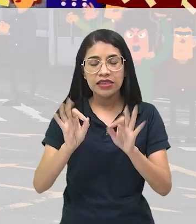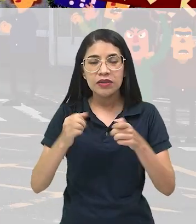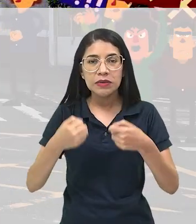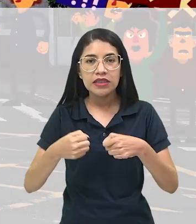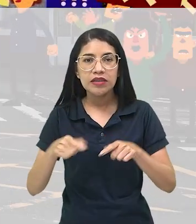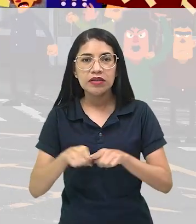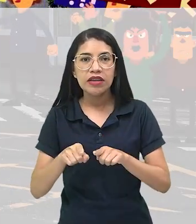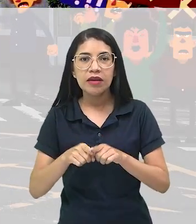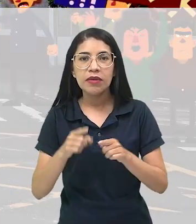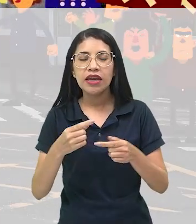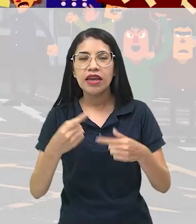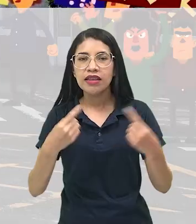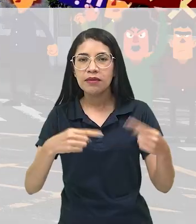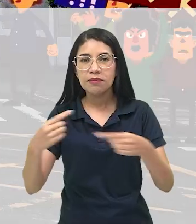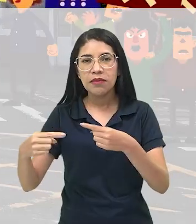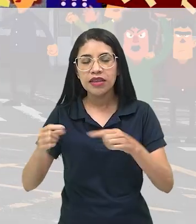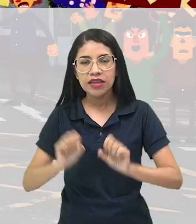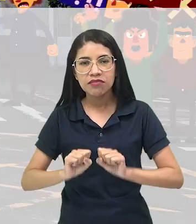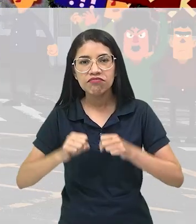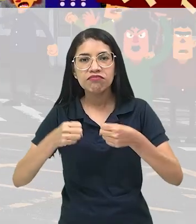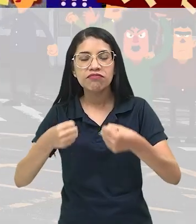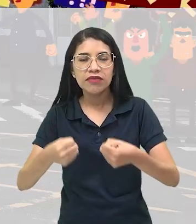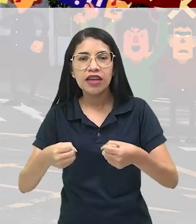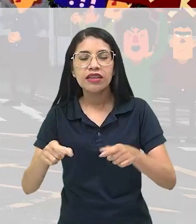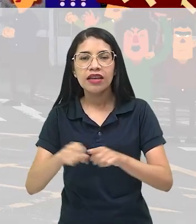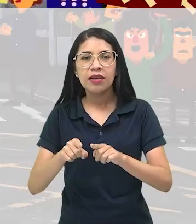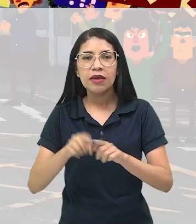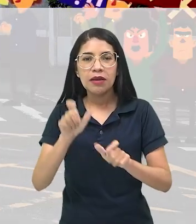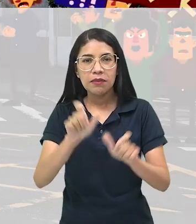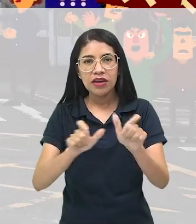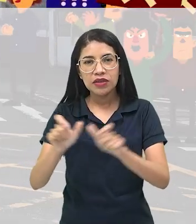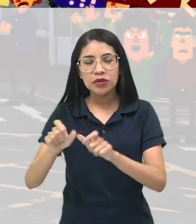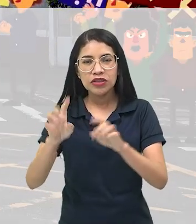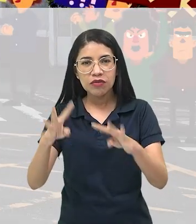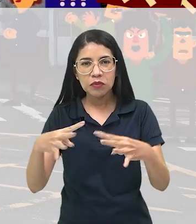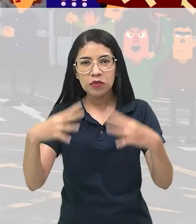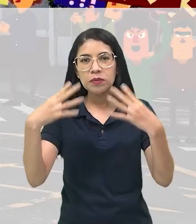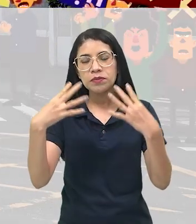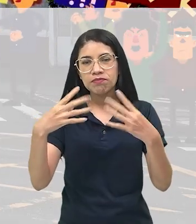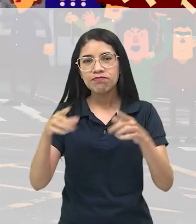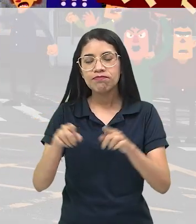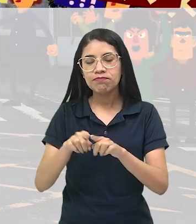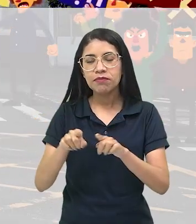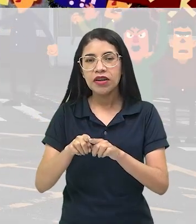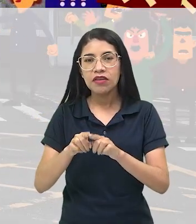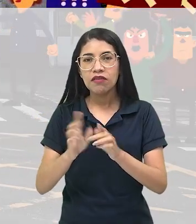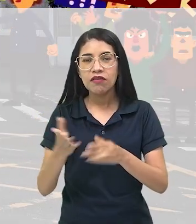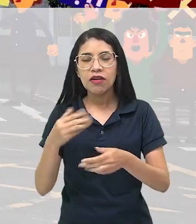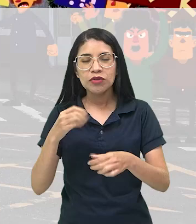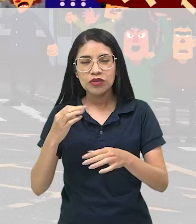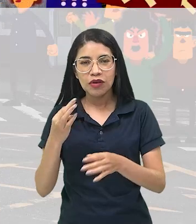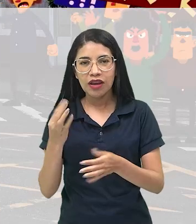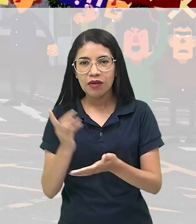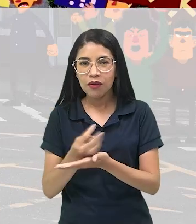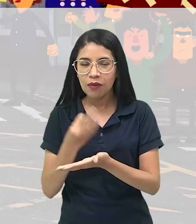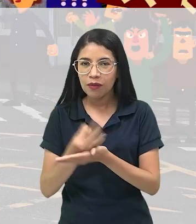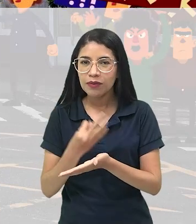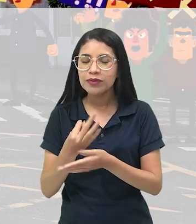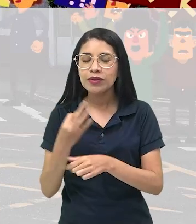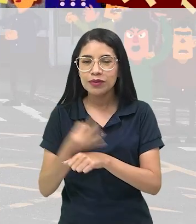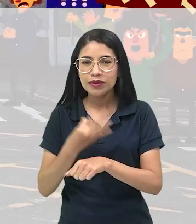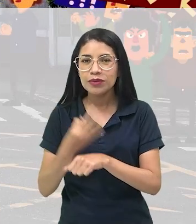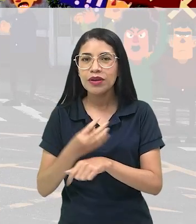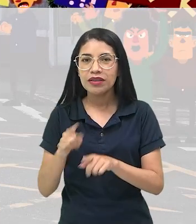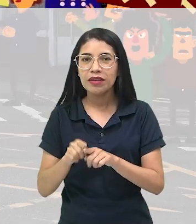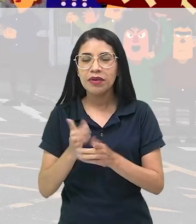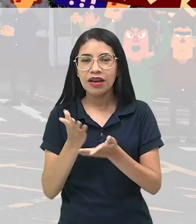precisamos deliberar, precisamos lutar. Pessoas aí que estão nos assistindo, vamos resistir, pessoal. É hora